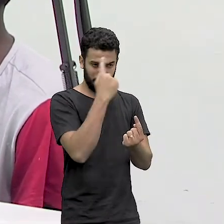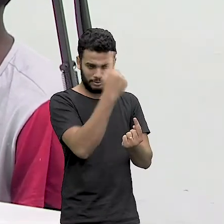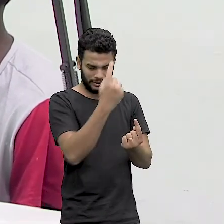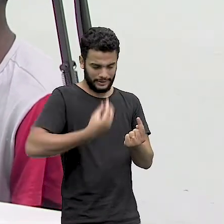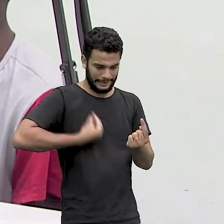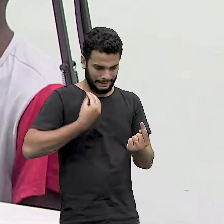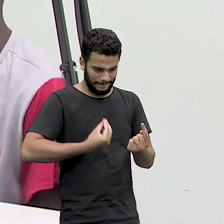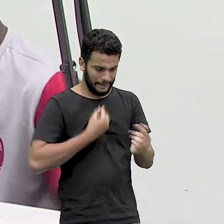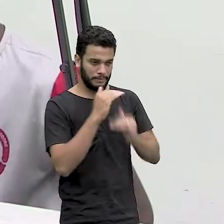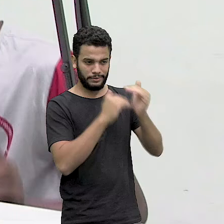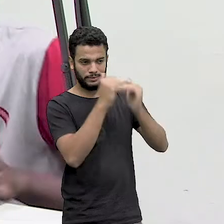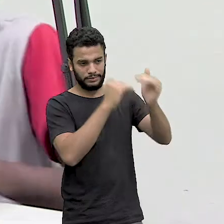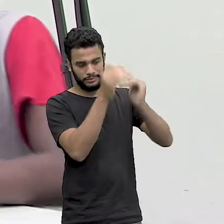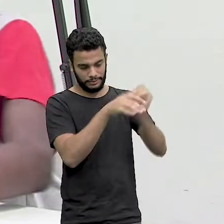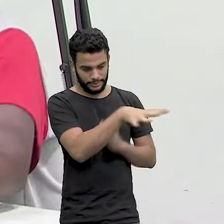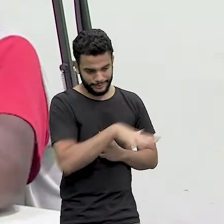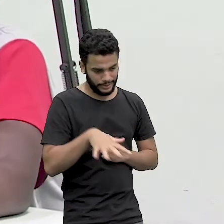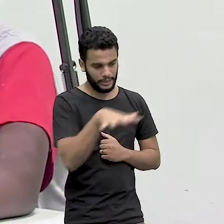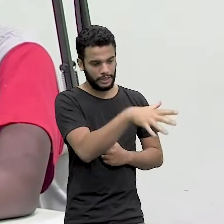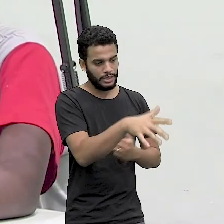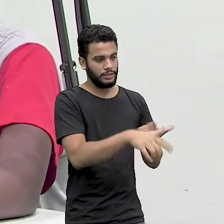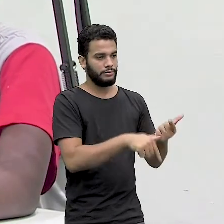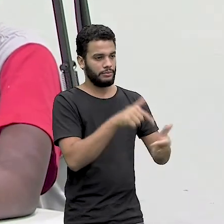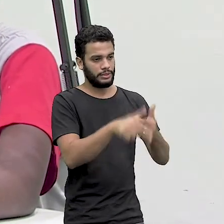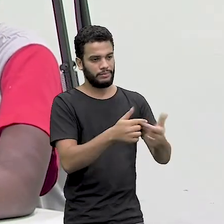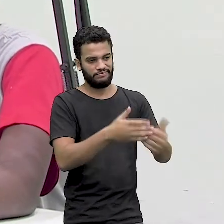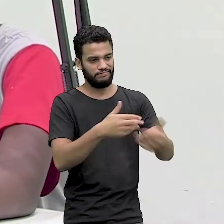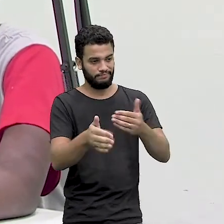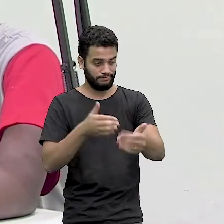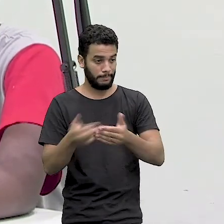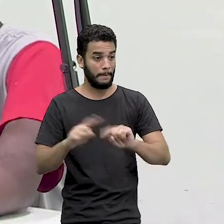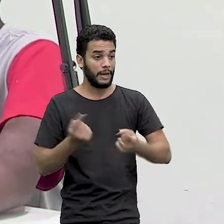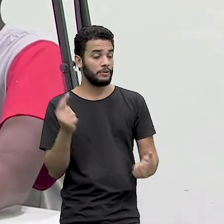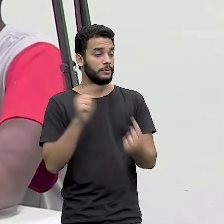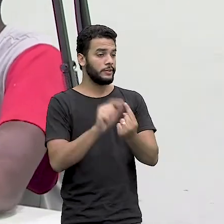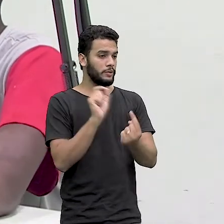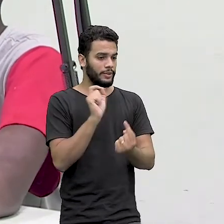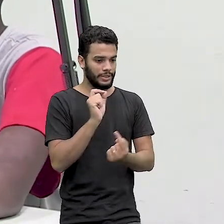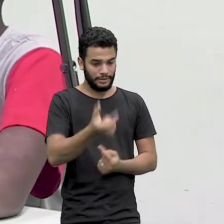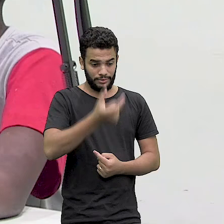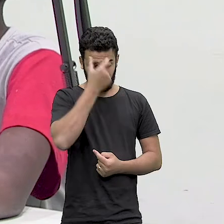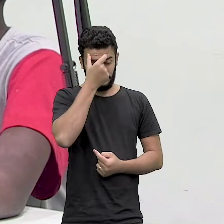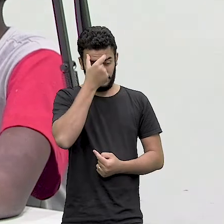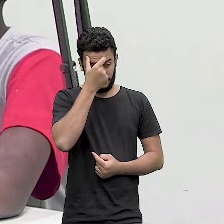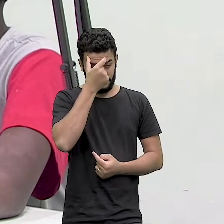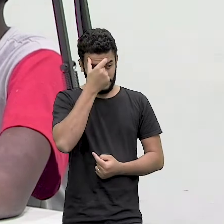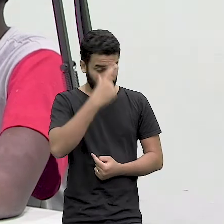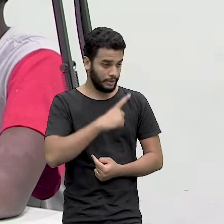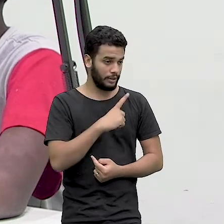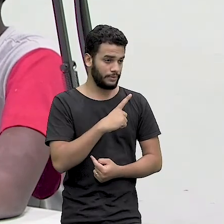grande mercado consumidor globalizado, de uma forma consciente. Porque não vamos esperar o amanhã, que as